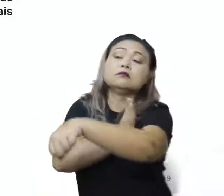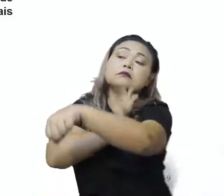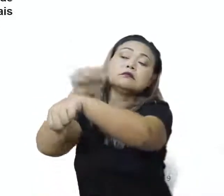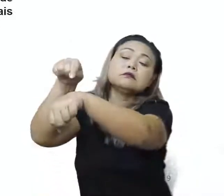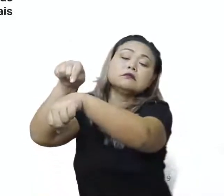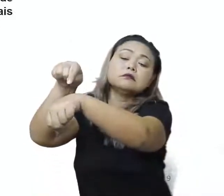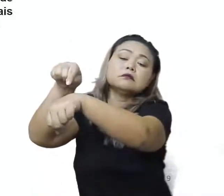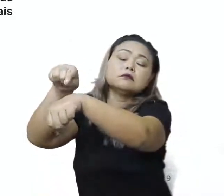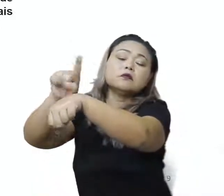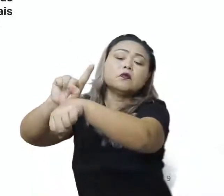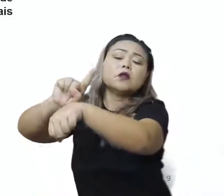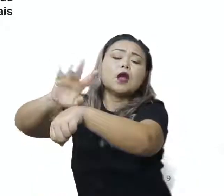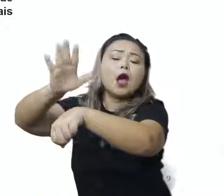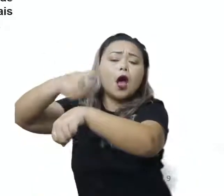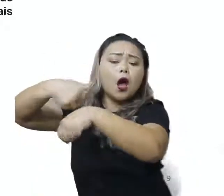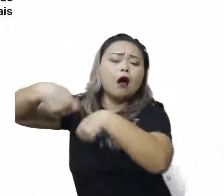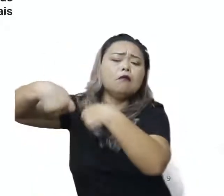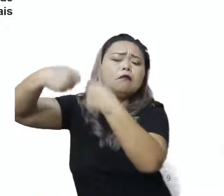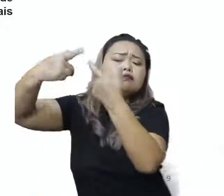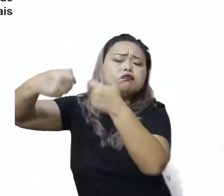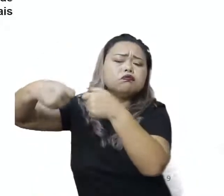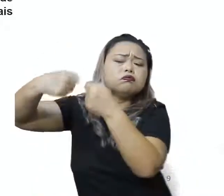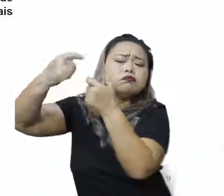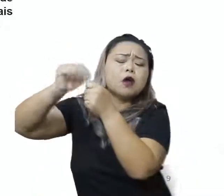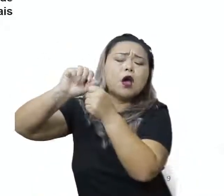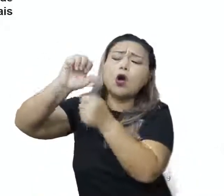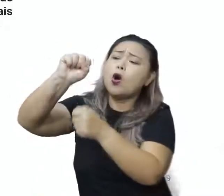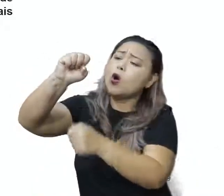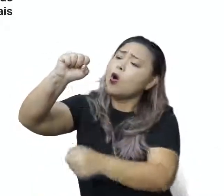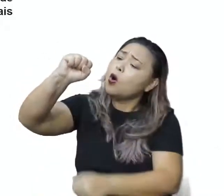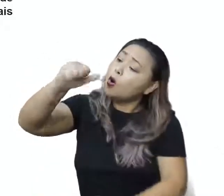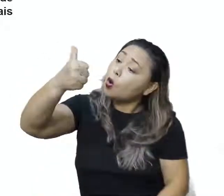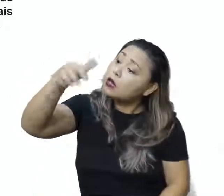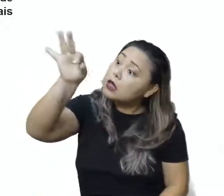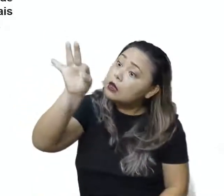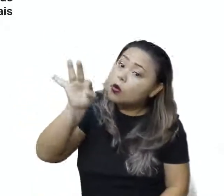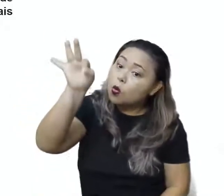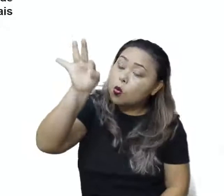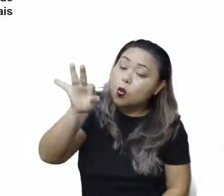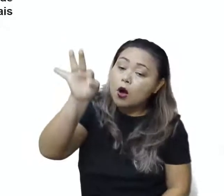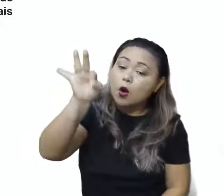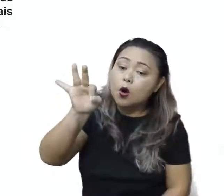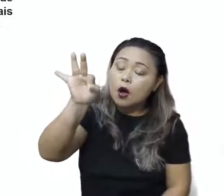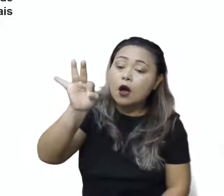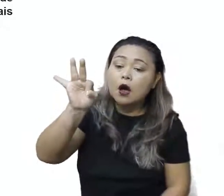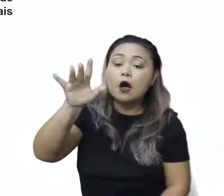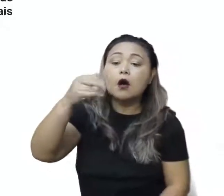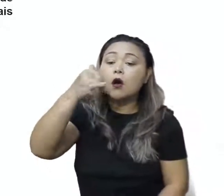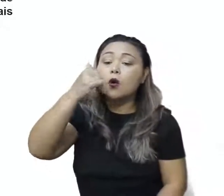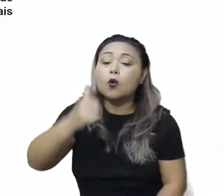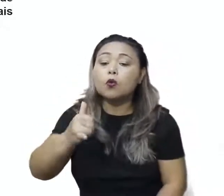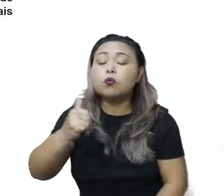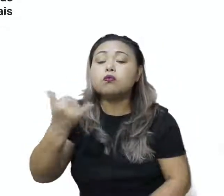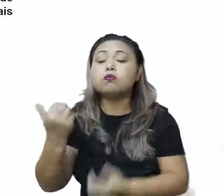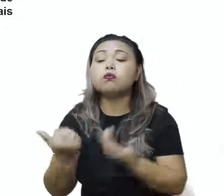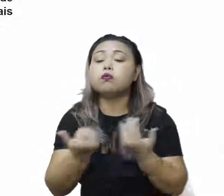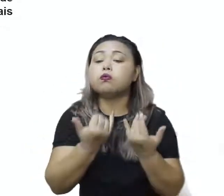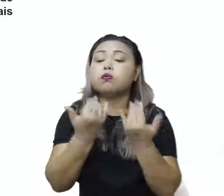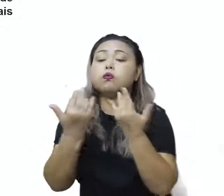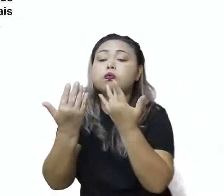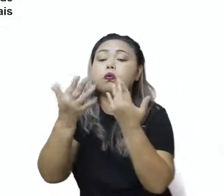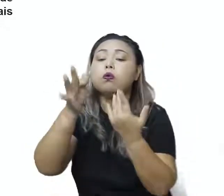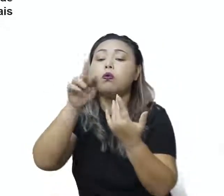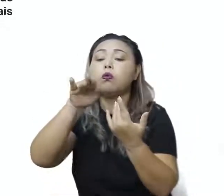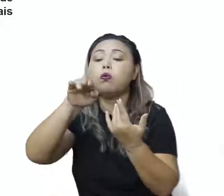são consumidores de 81% da sua fonte de energia vem dos combustíveis fósseis.